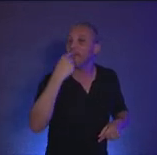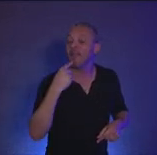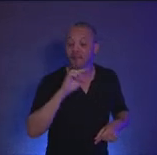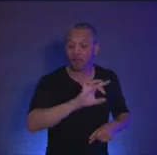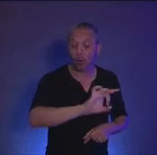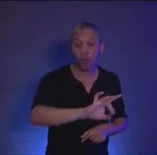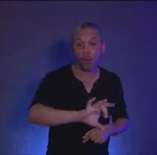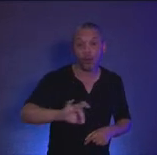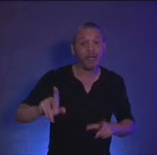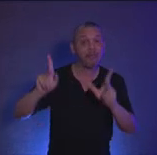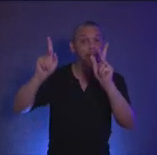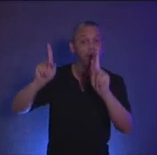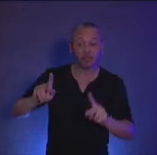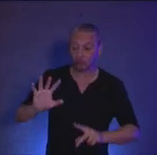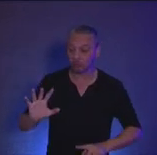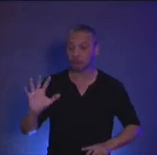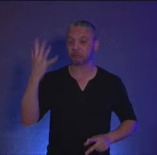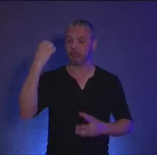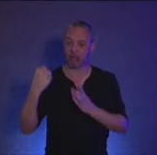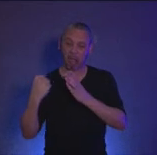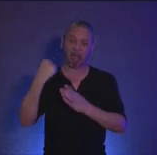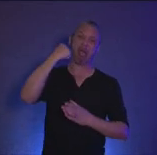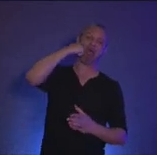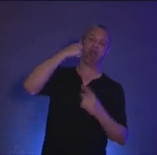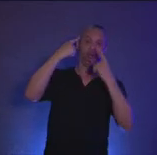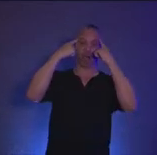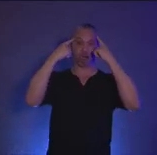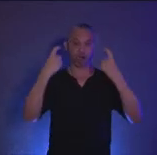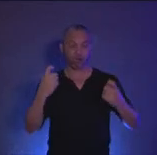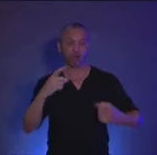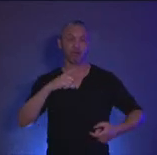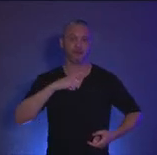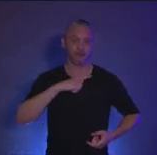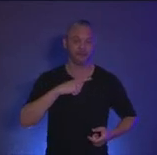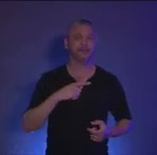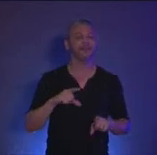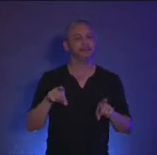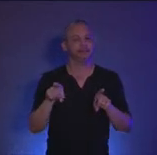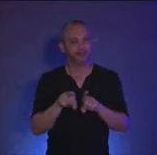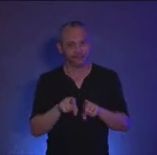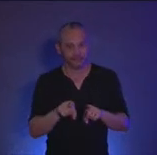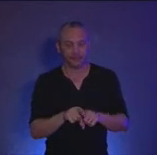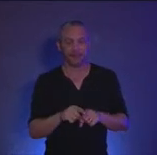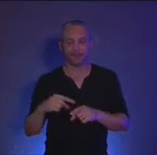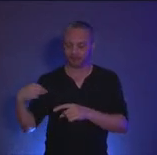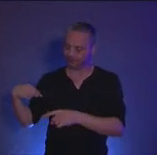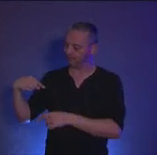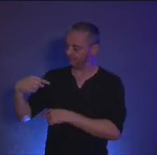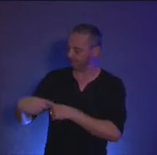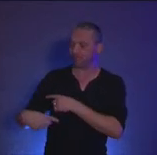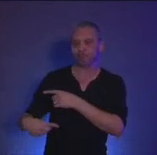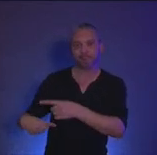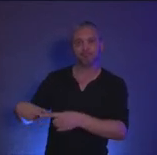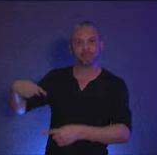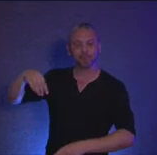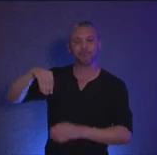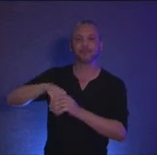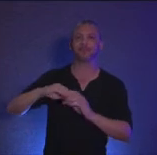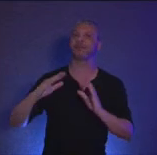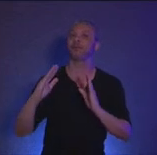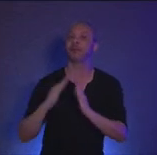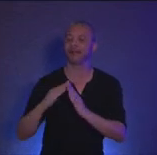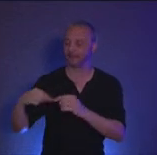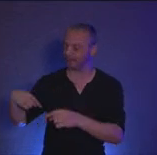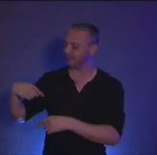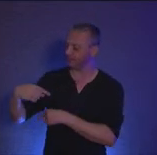vítimas, incluindo também a questão intergeracional, né, da violência doméstica dentro dessas casas e